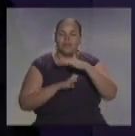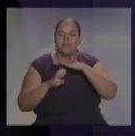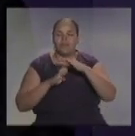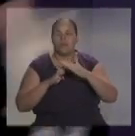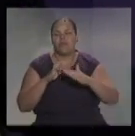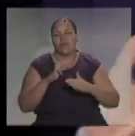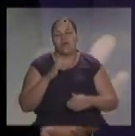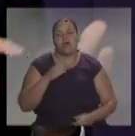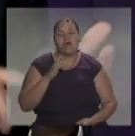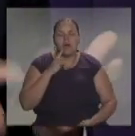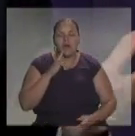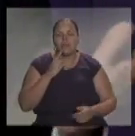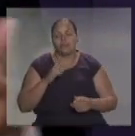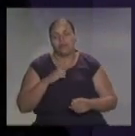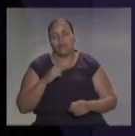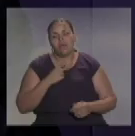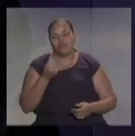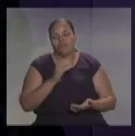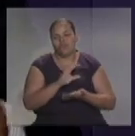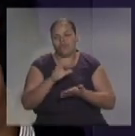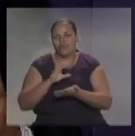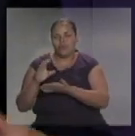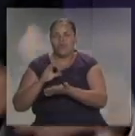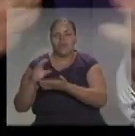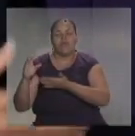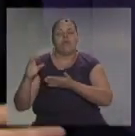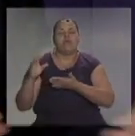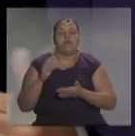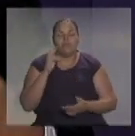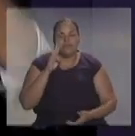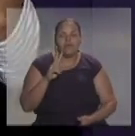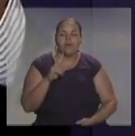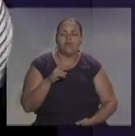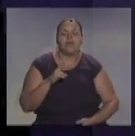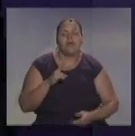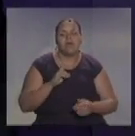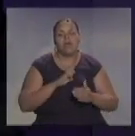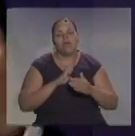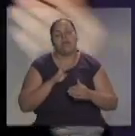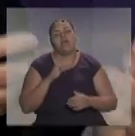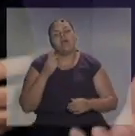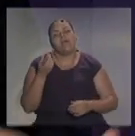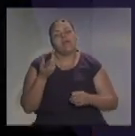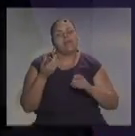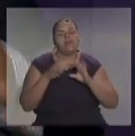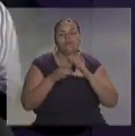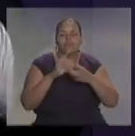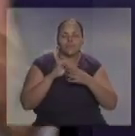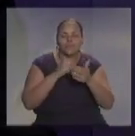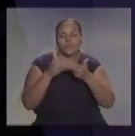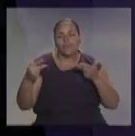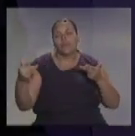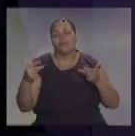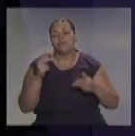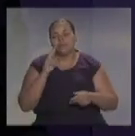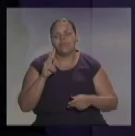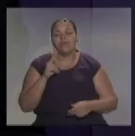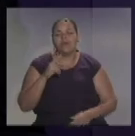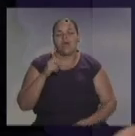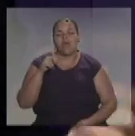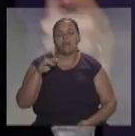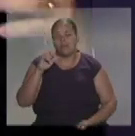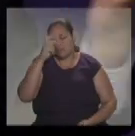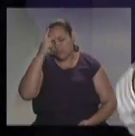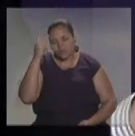álcool patrocinando eventos esportivos, patrocinando atletas. Eu vejo atletas fazendo propaganda de bebida. Quer